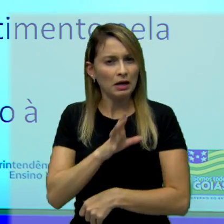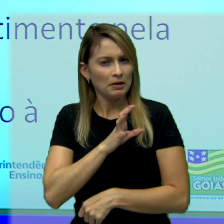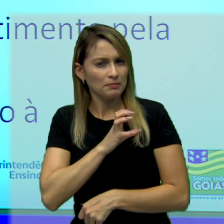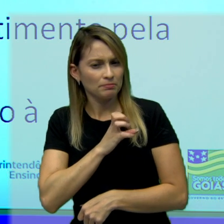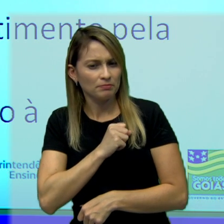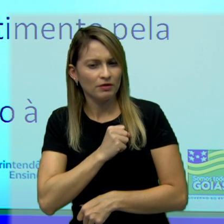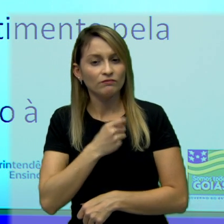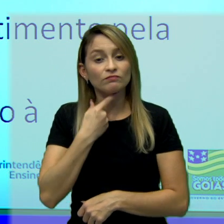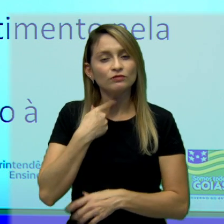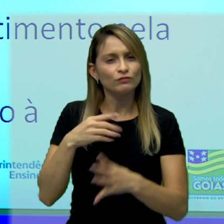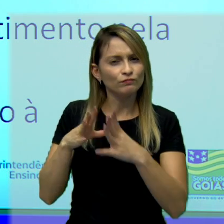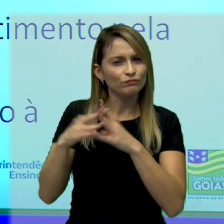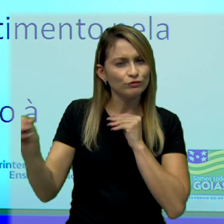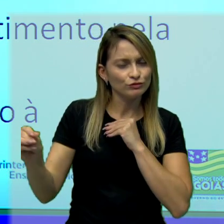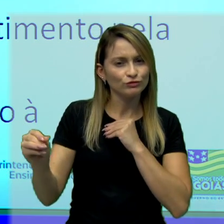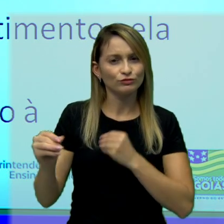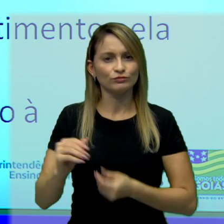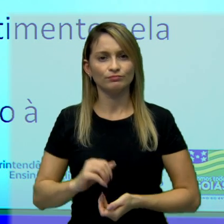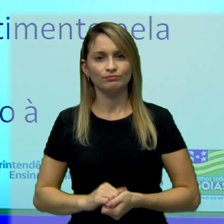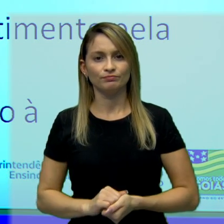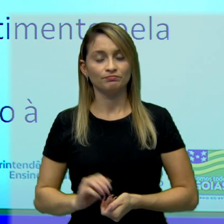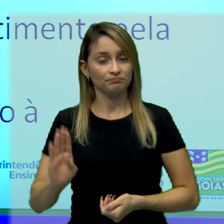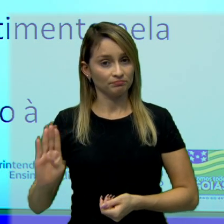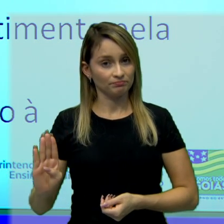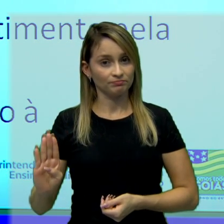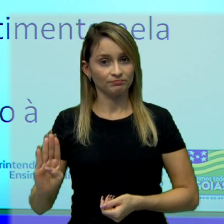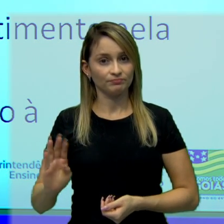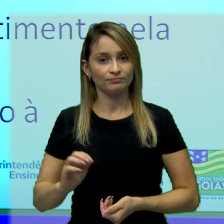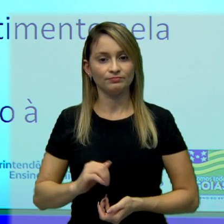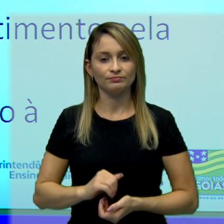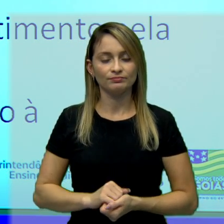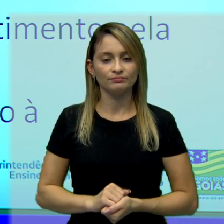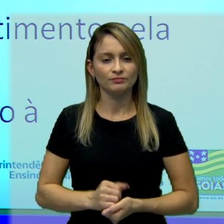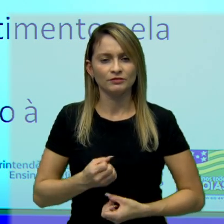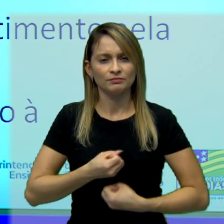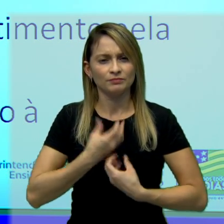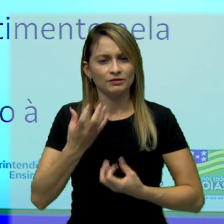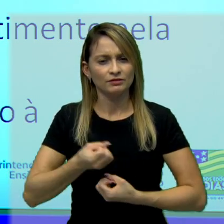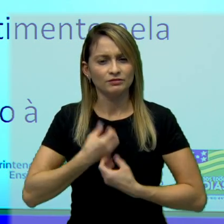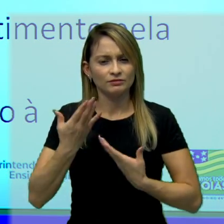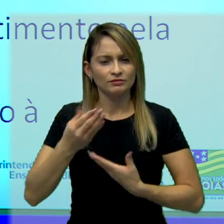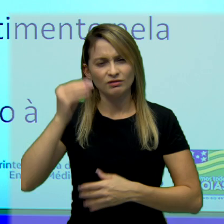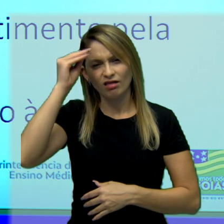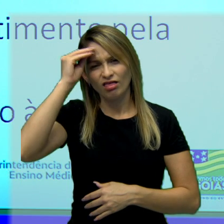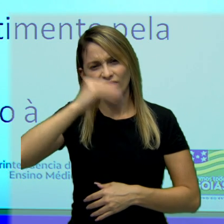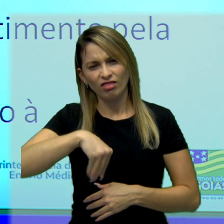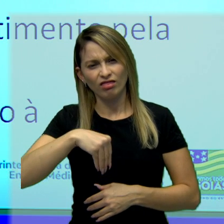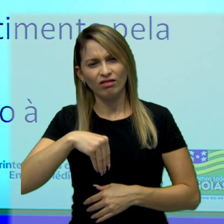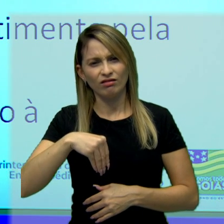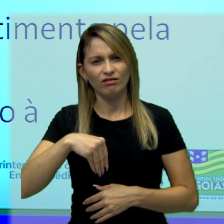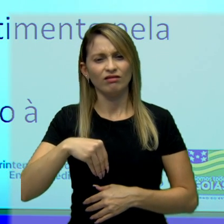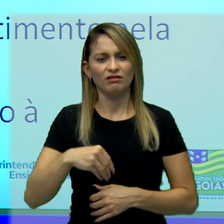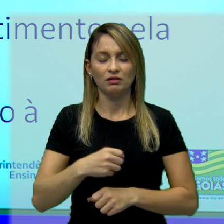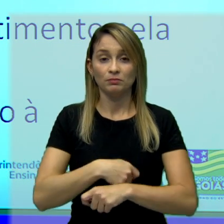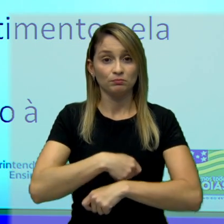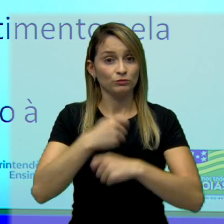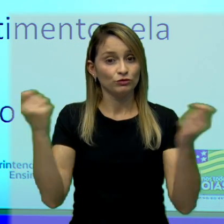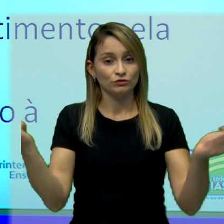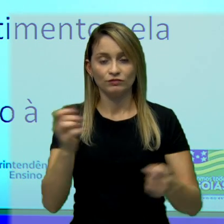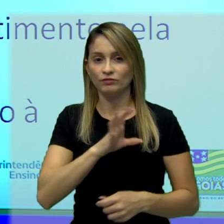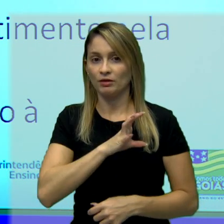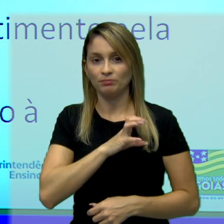ser amado e o desejo de fuga. Letra B. Expressão do desencanto diante